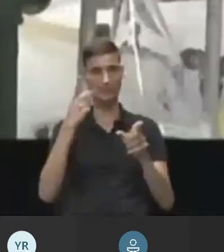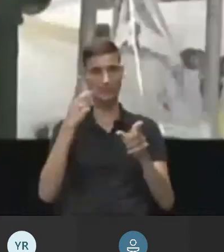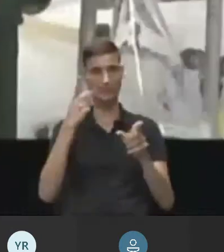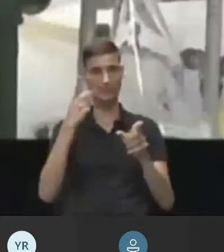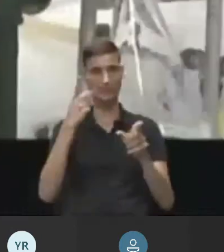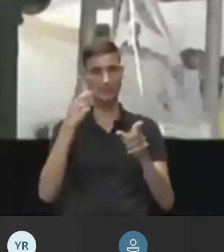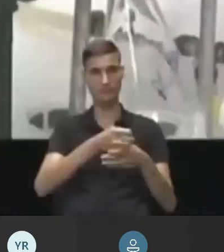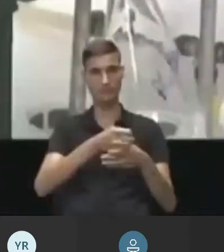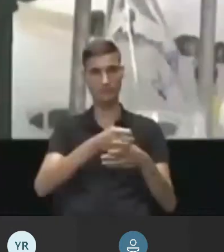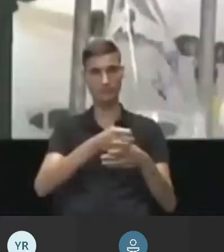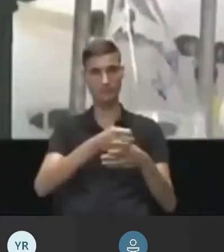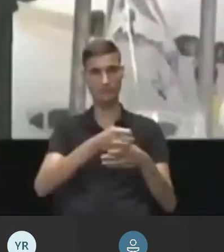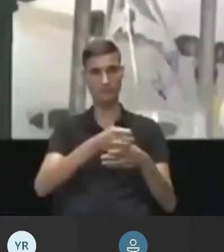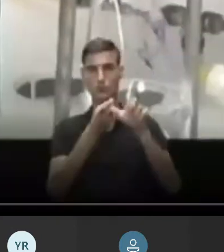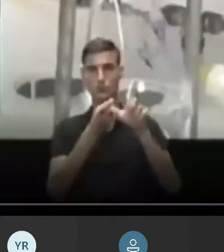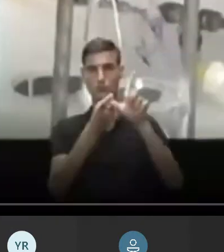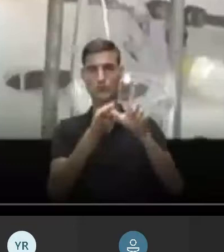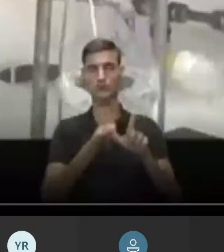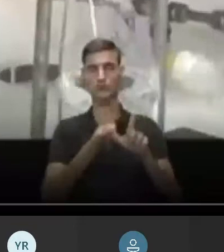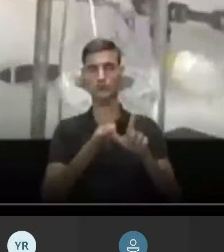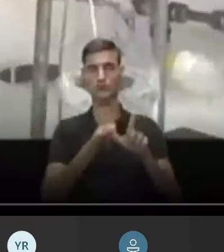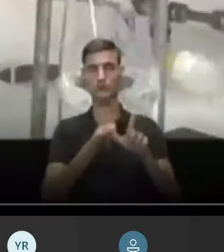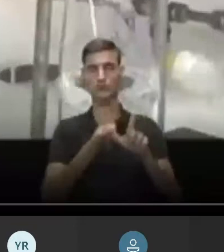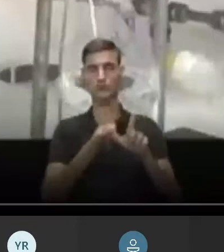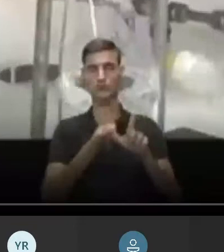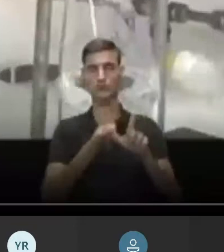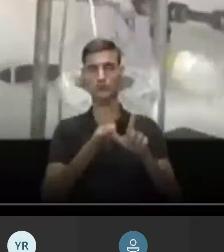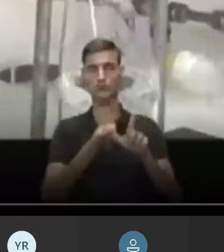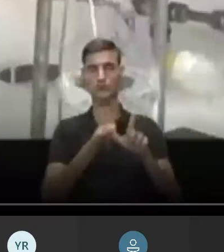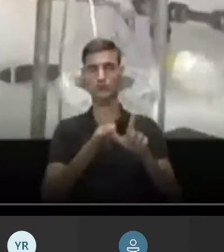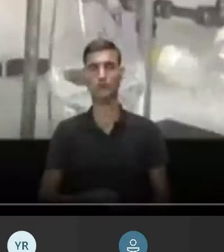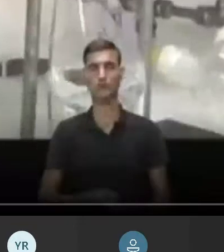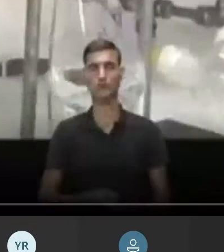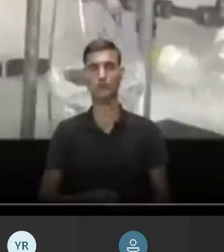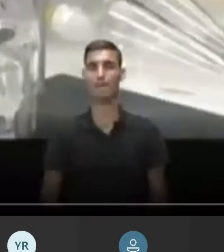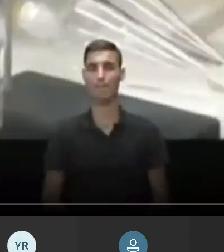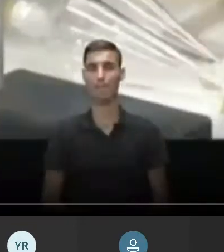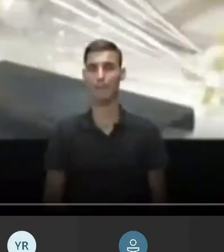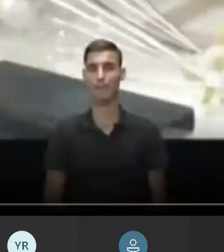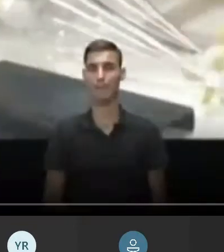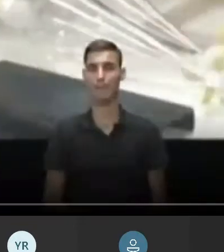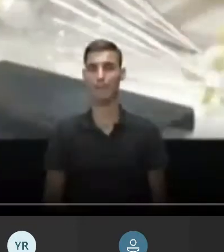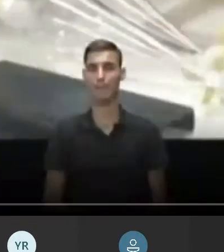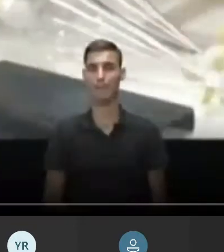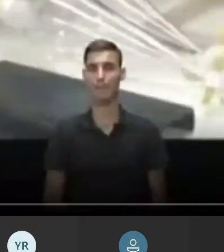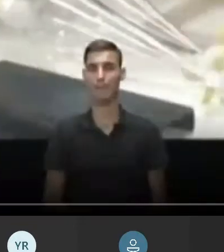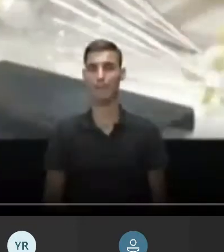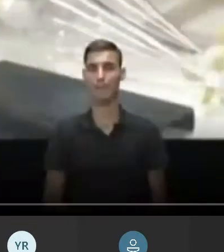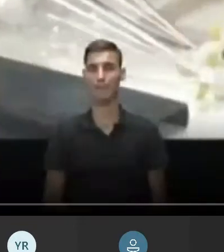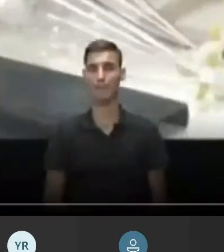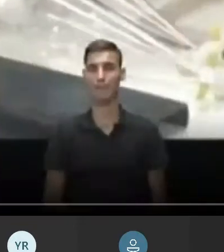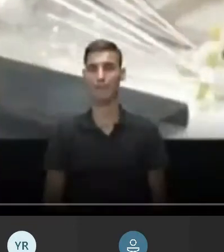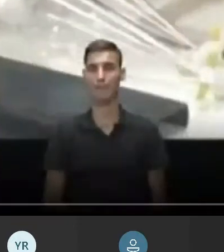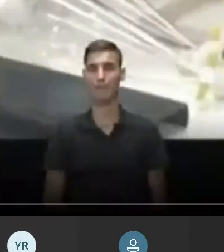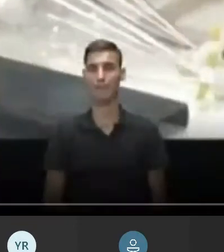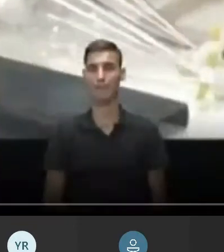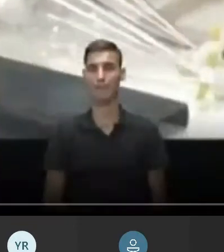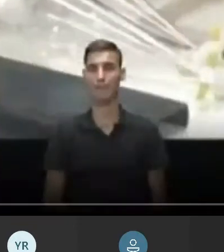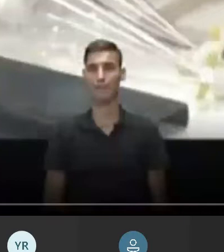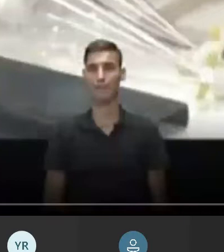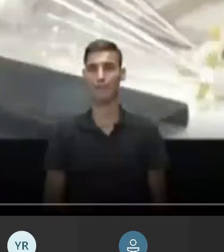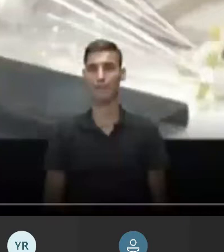Daí já dá para ver a separação. Vocês estão vendo que tem tipo uma película bem no meio deles dois. Mas vai mostrar mais direito